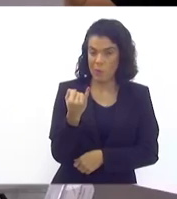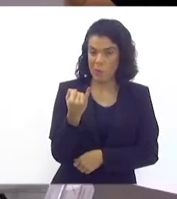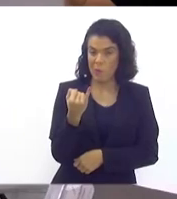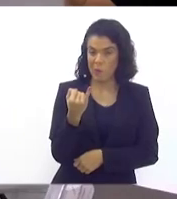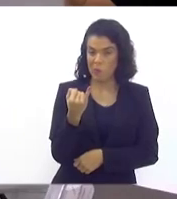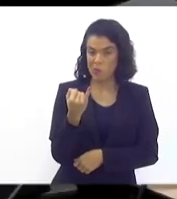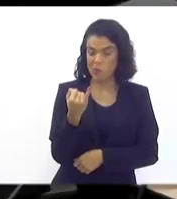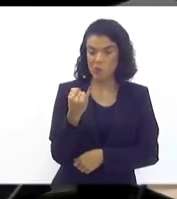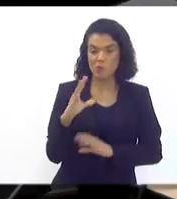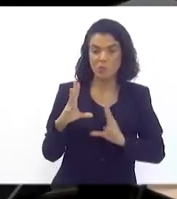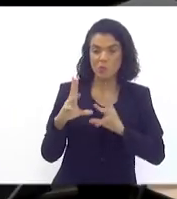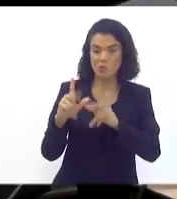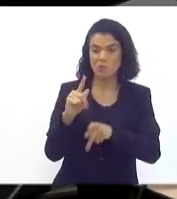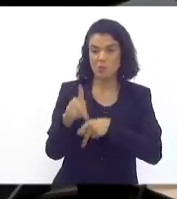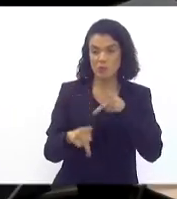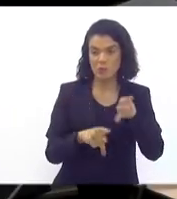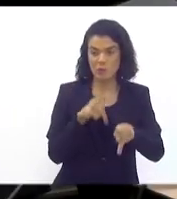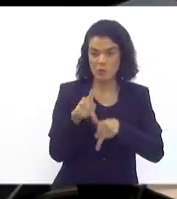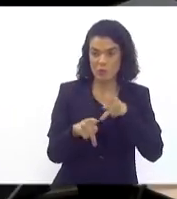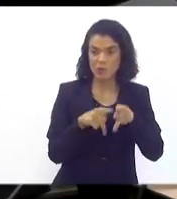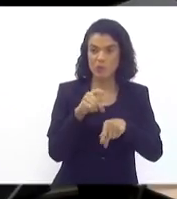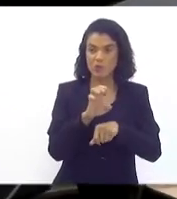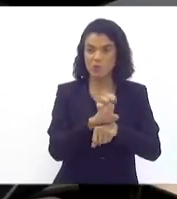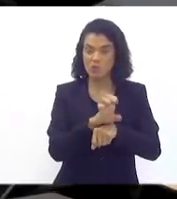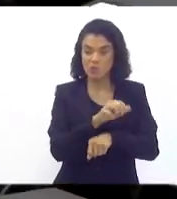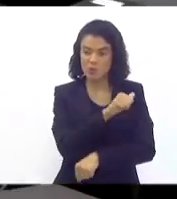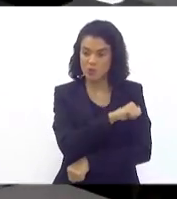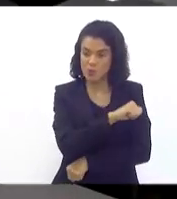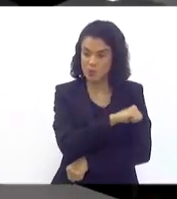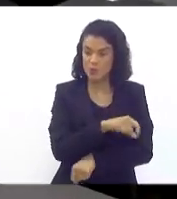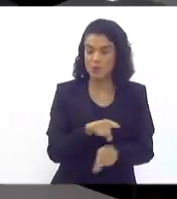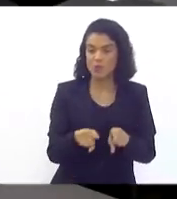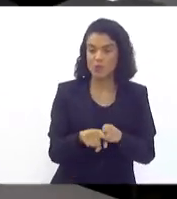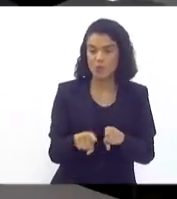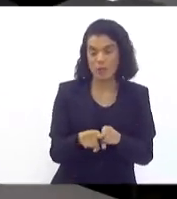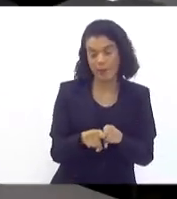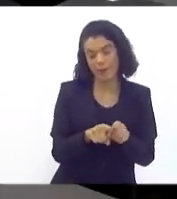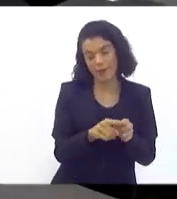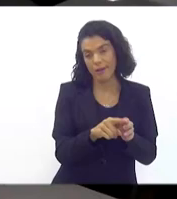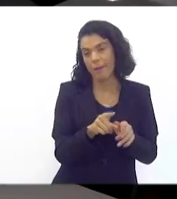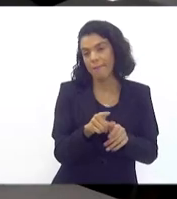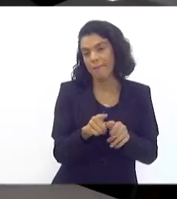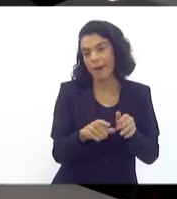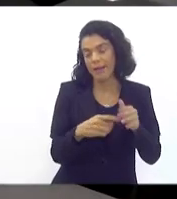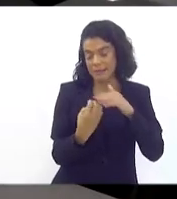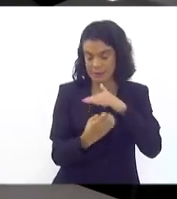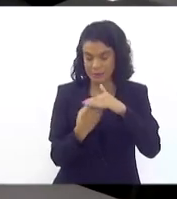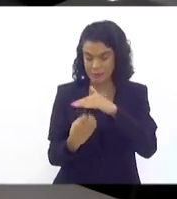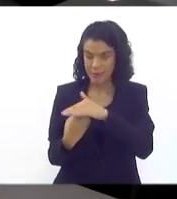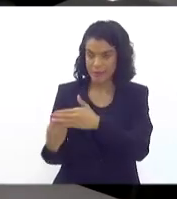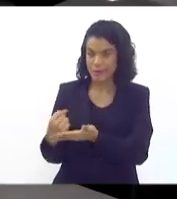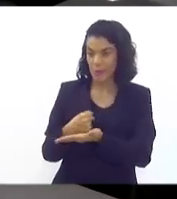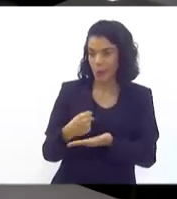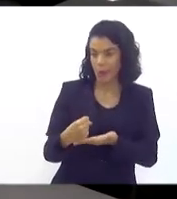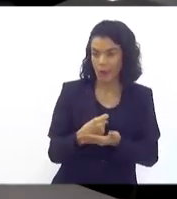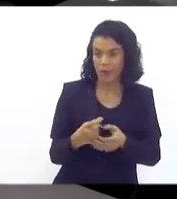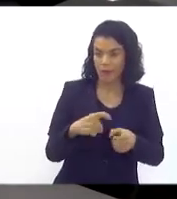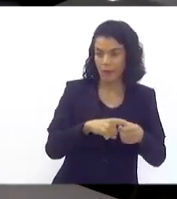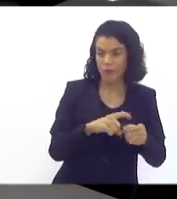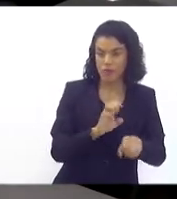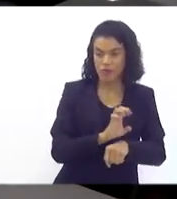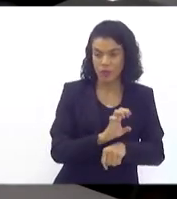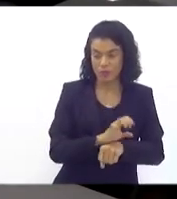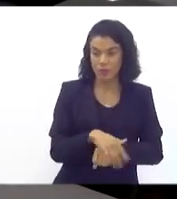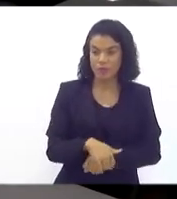para a população do estado do Rio e consequentemente para as agências acho que